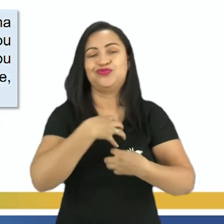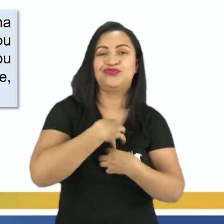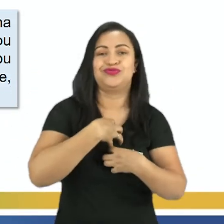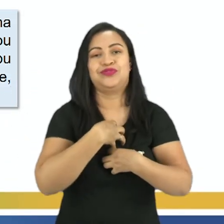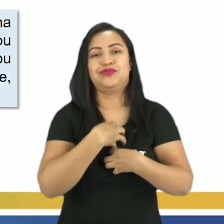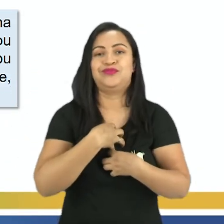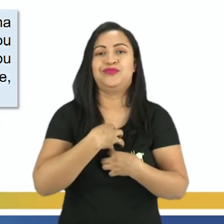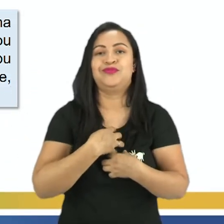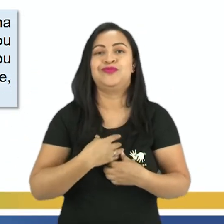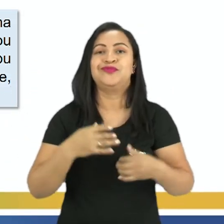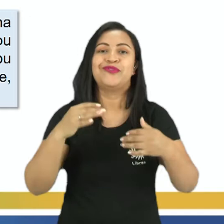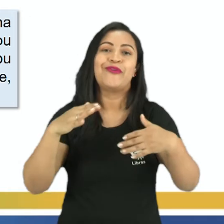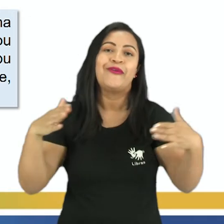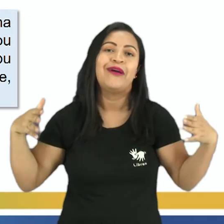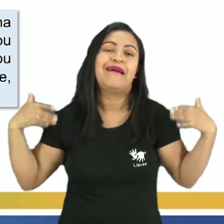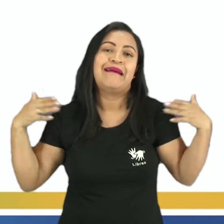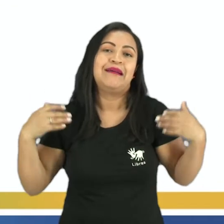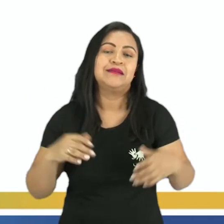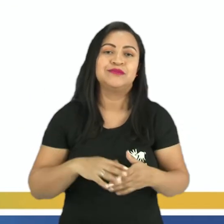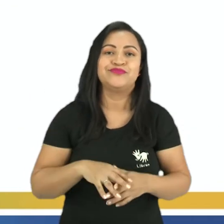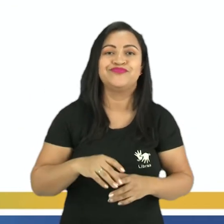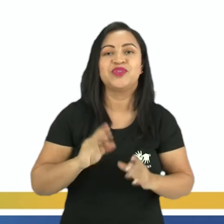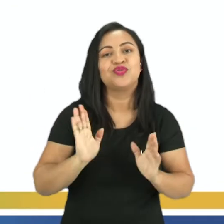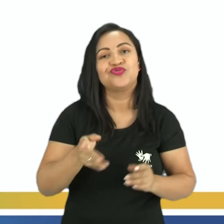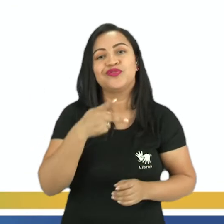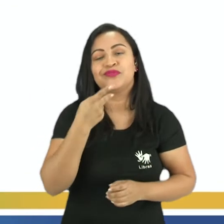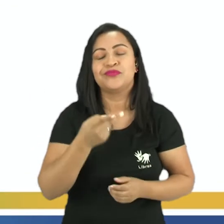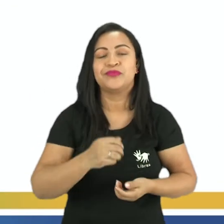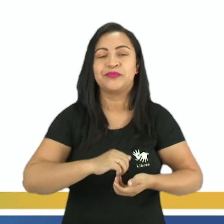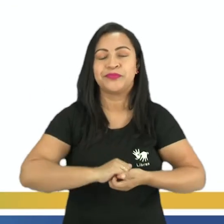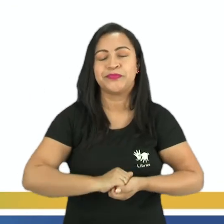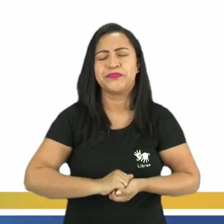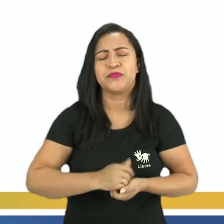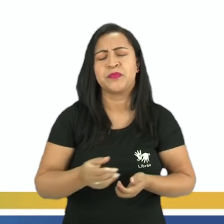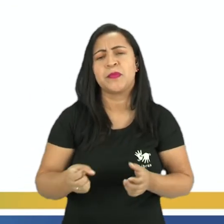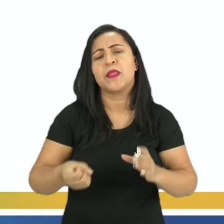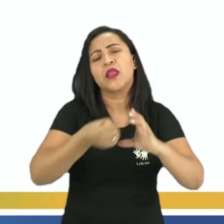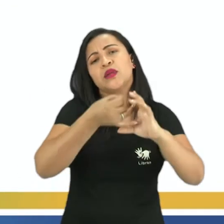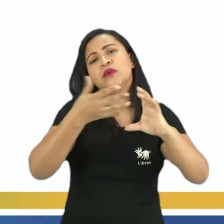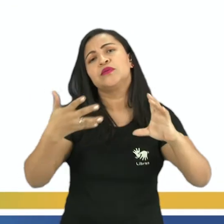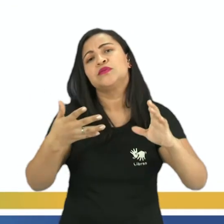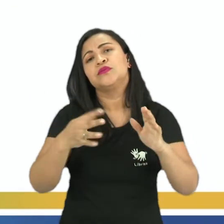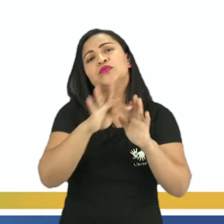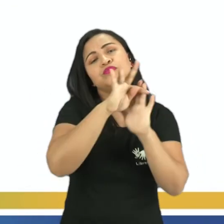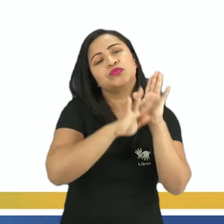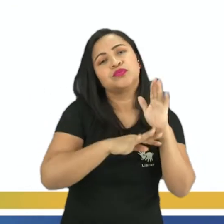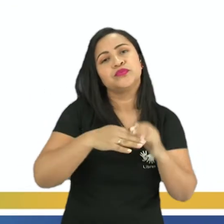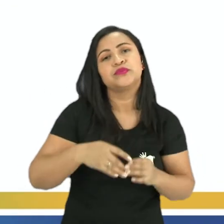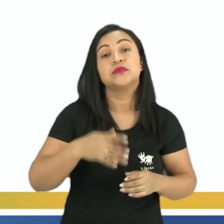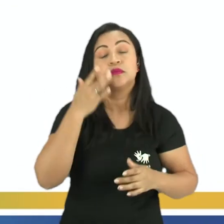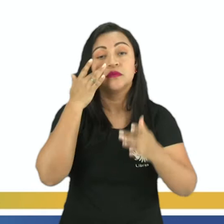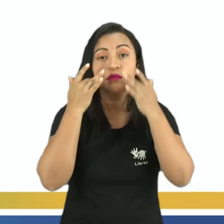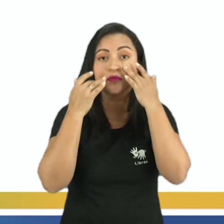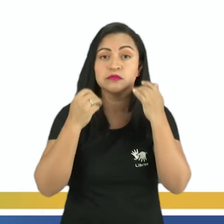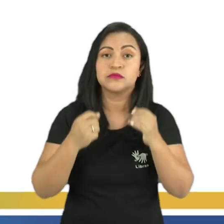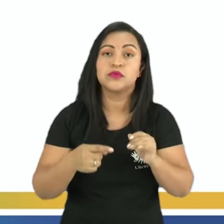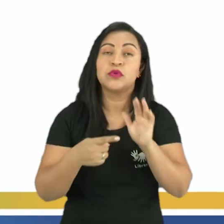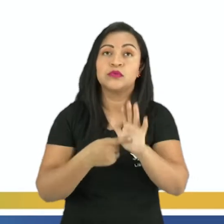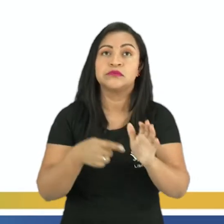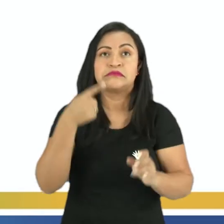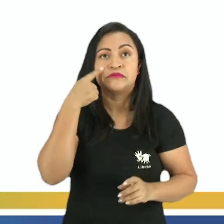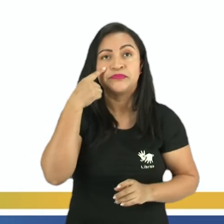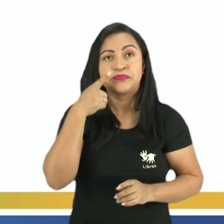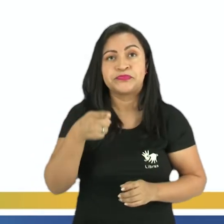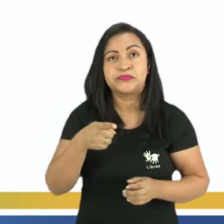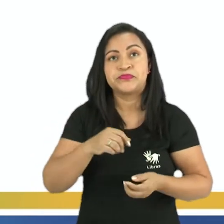entusiasmo, a alegria e tudo isso que eu já falei para vocês. Os elementos do texto dramático também são colocados aqui.